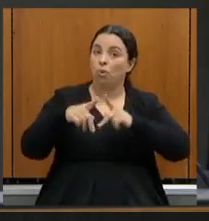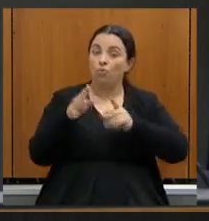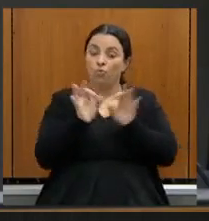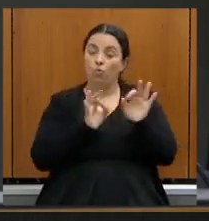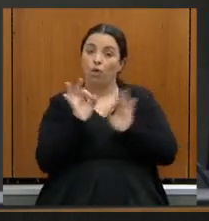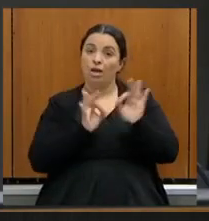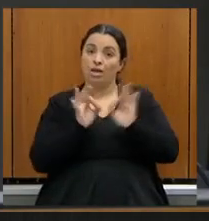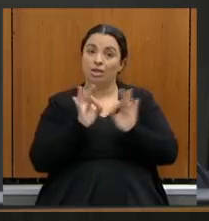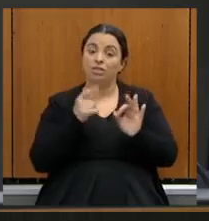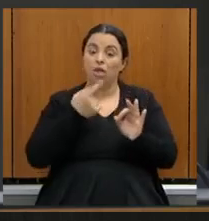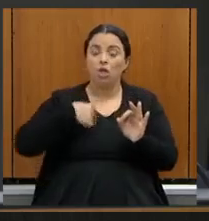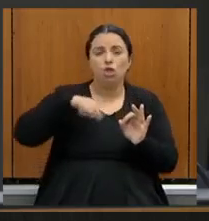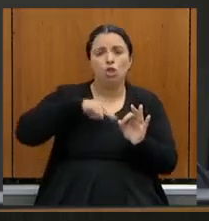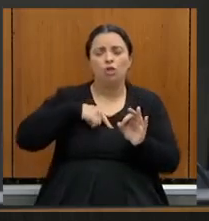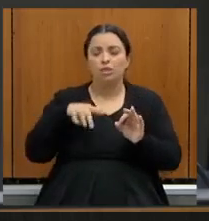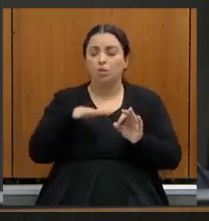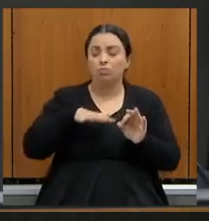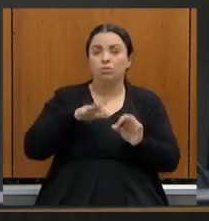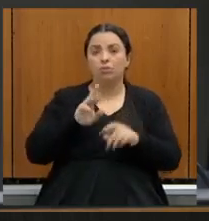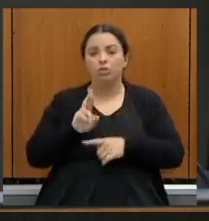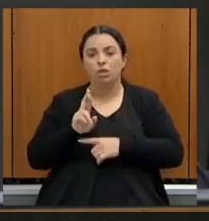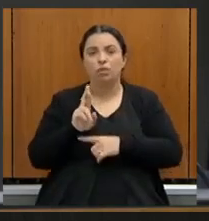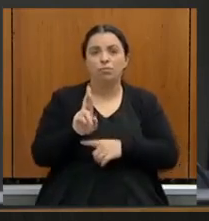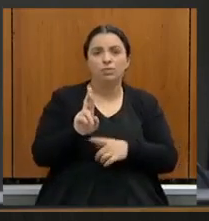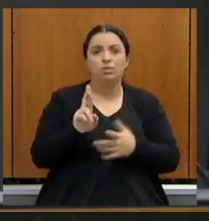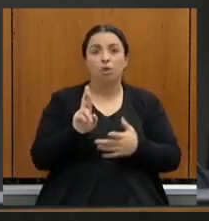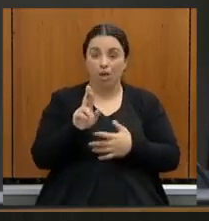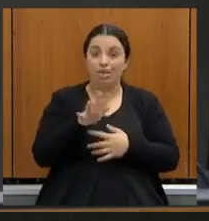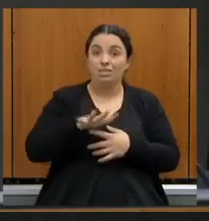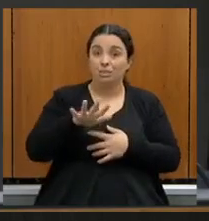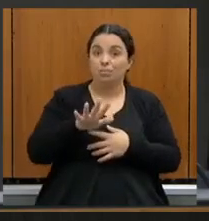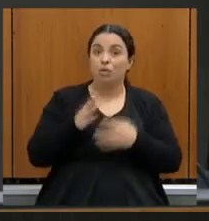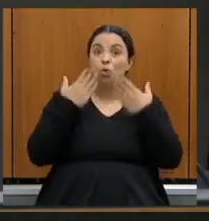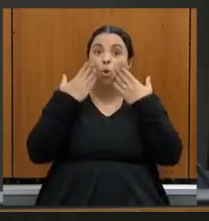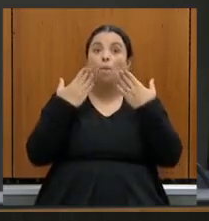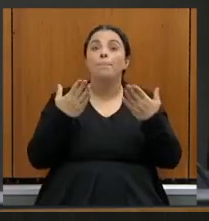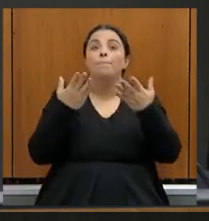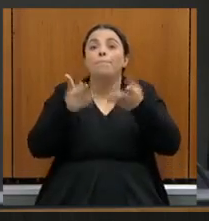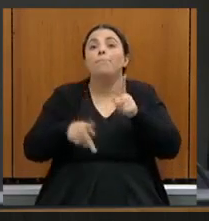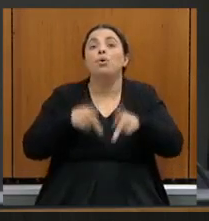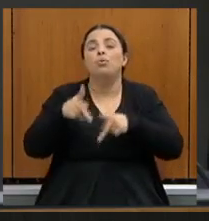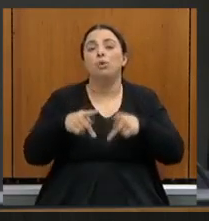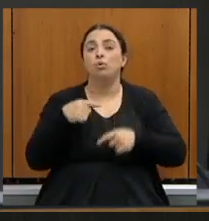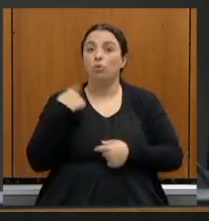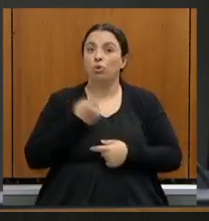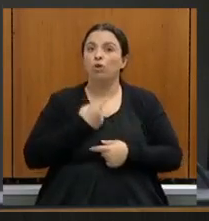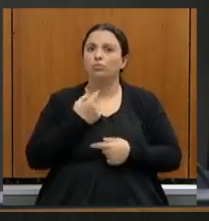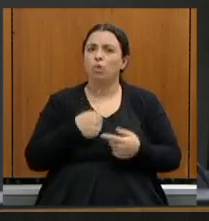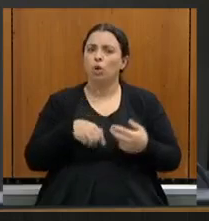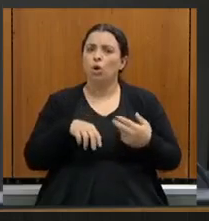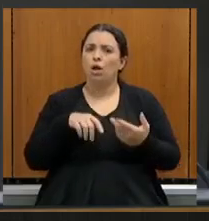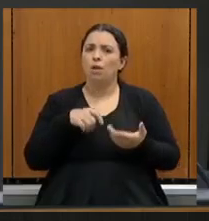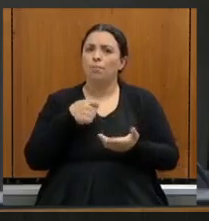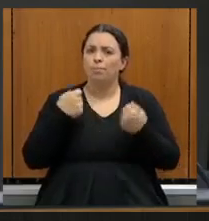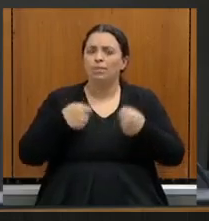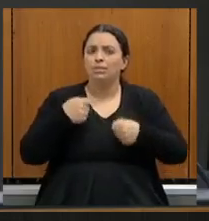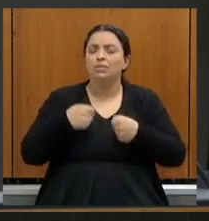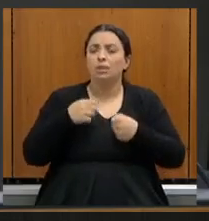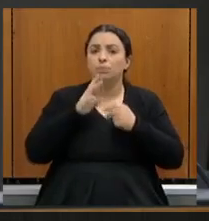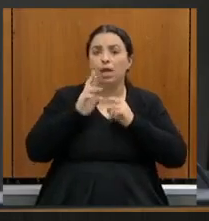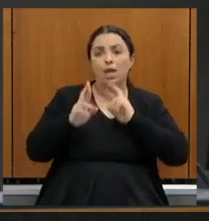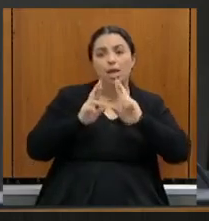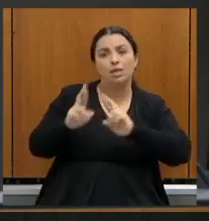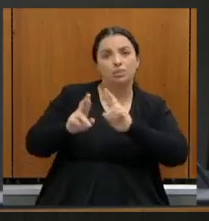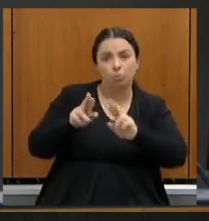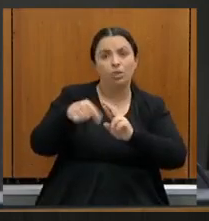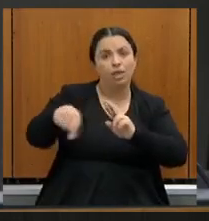nesse espaço de representação, nesse espaço público, nós temos por dever e por tarefa responder a essas